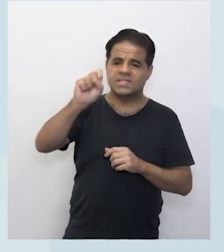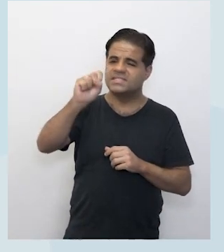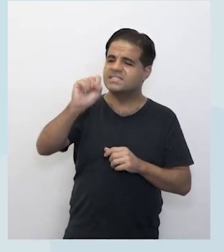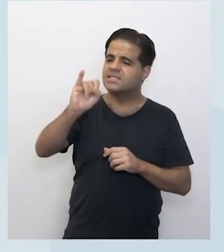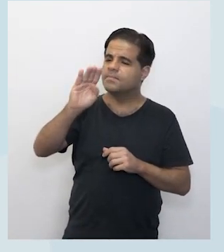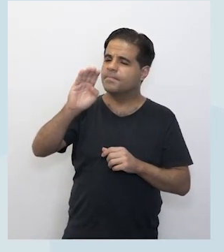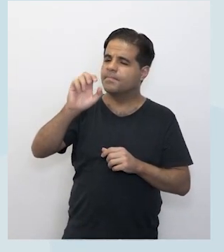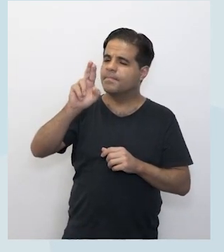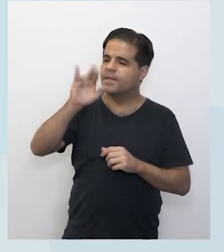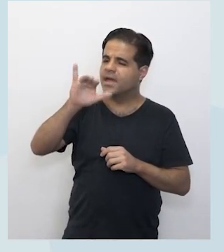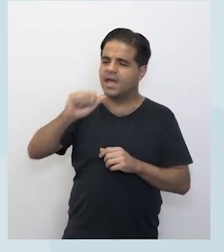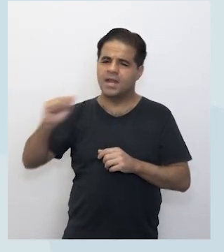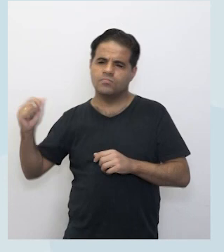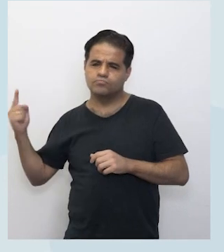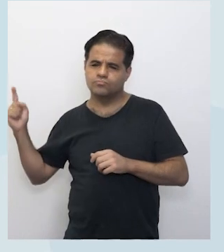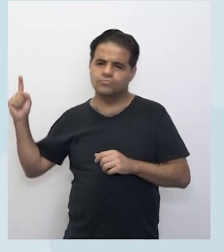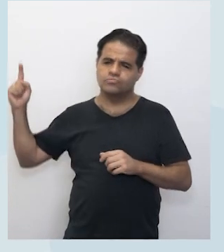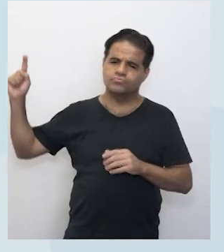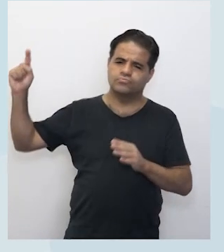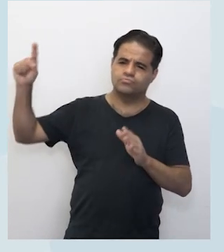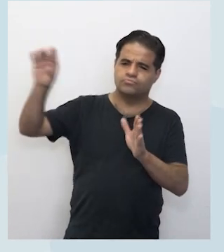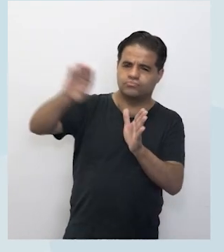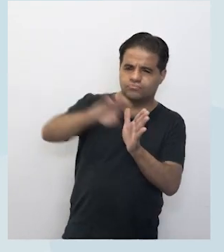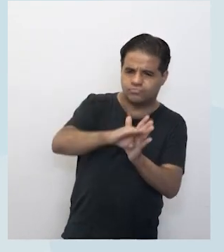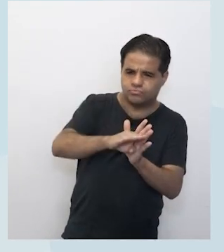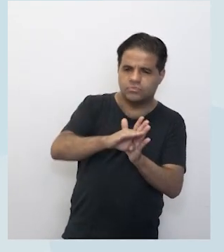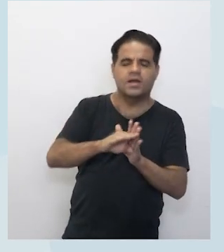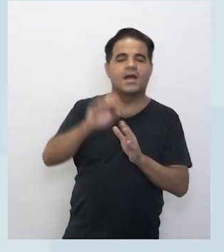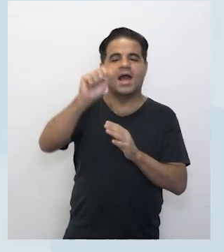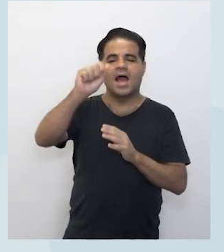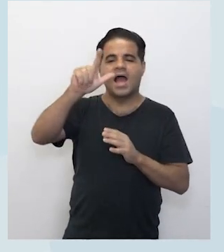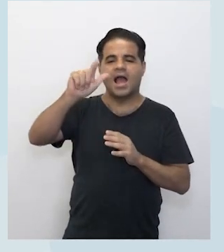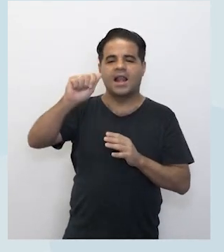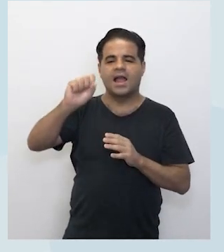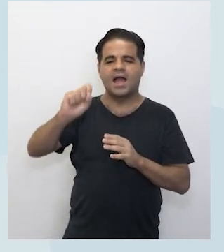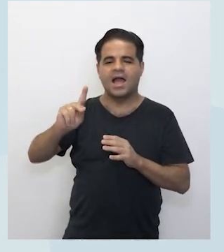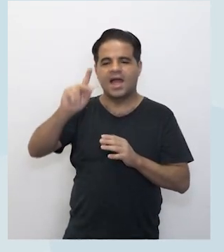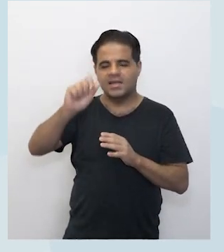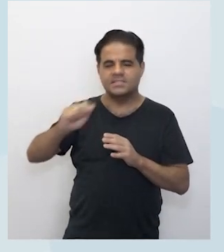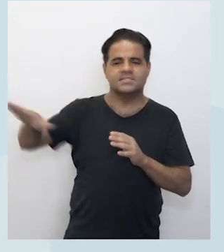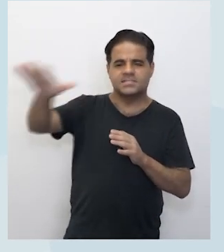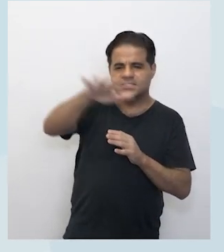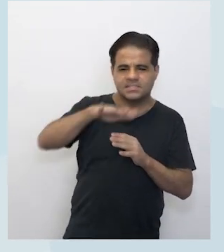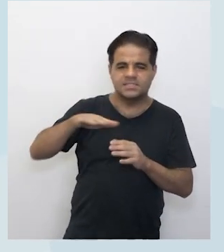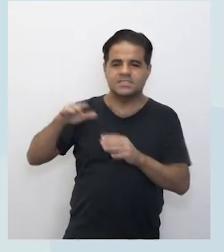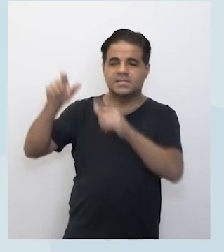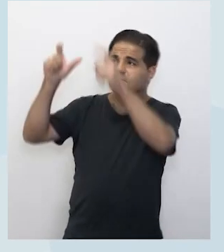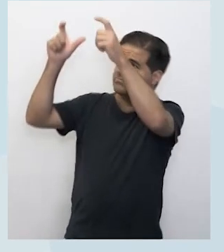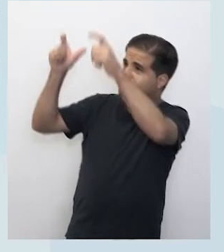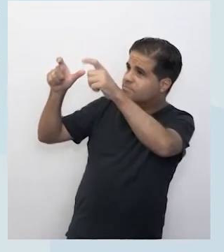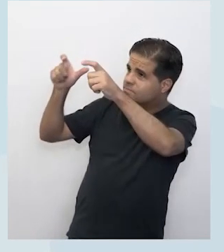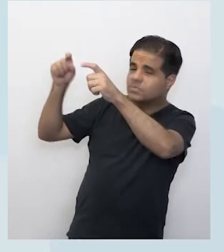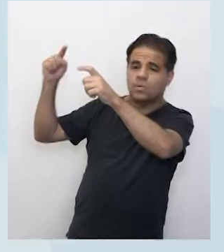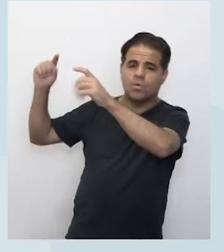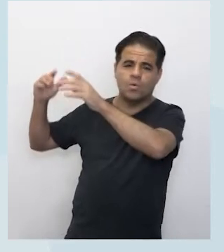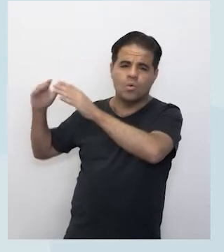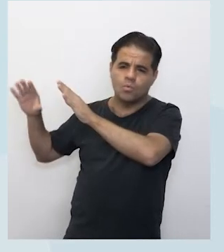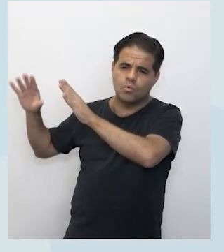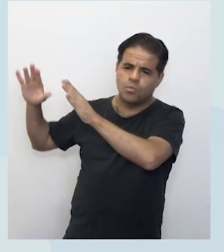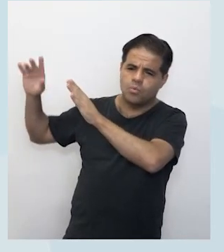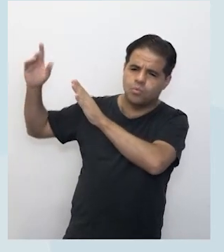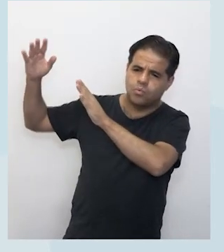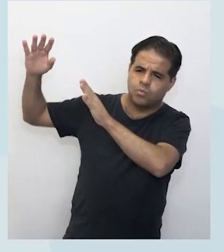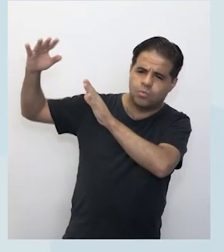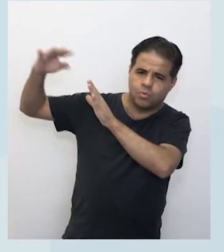e passando pelo Alasca, como vocês estão vendo aqui na imagem. Então, eles saíram mais ou menos dessa região aqui e foram caminhando.